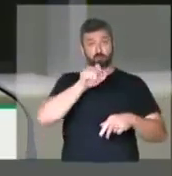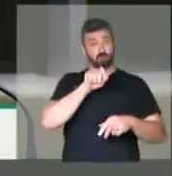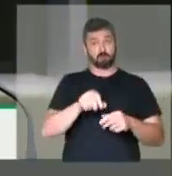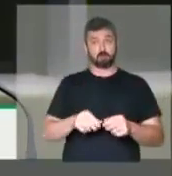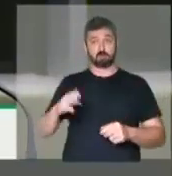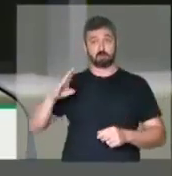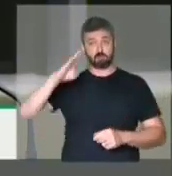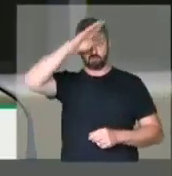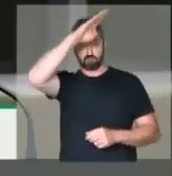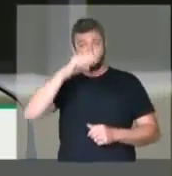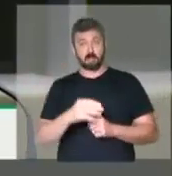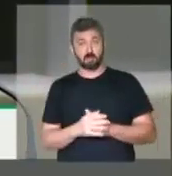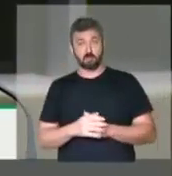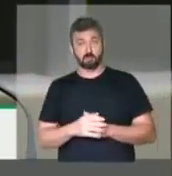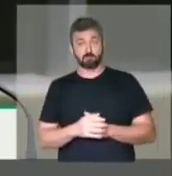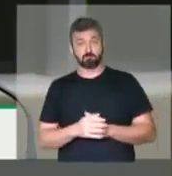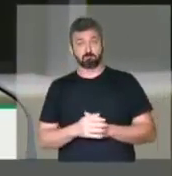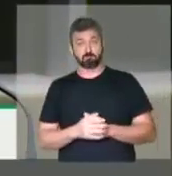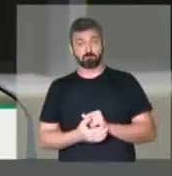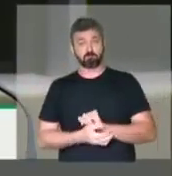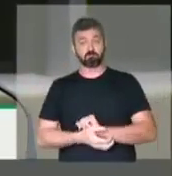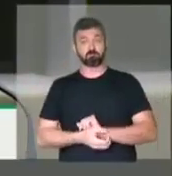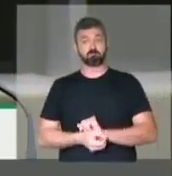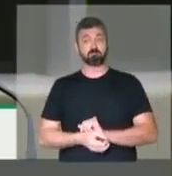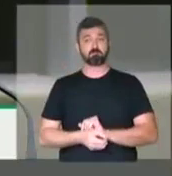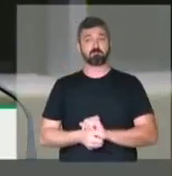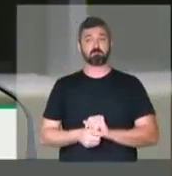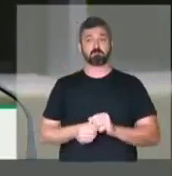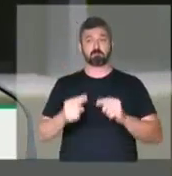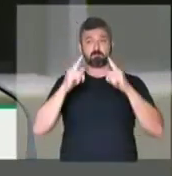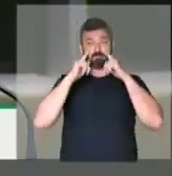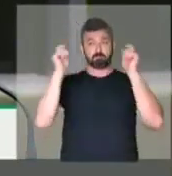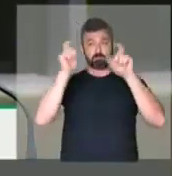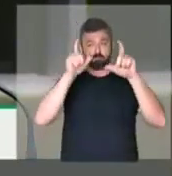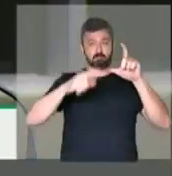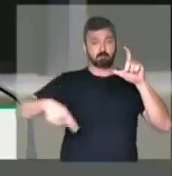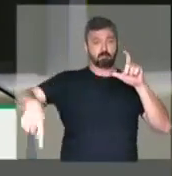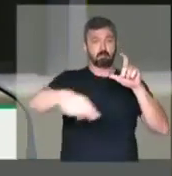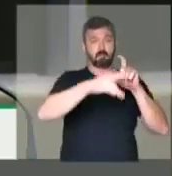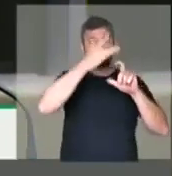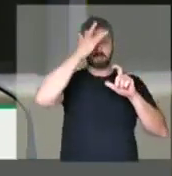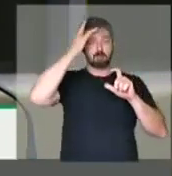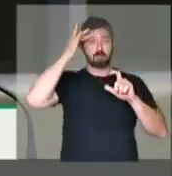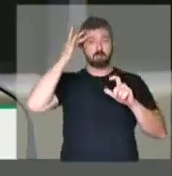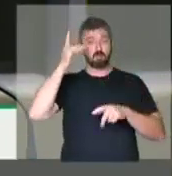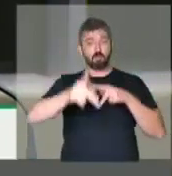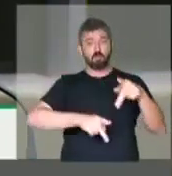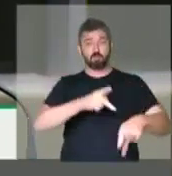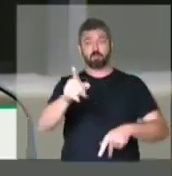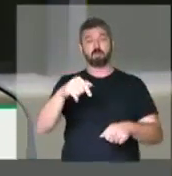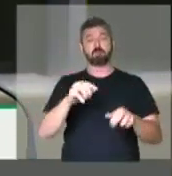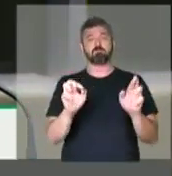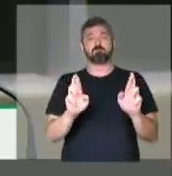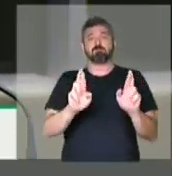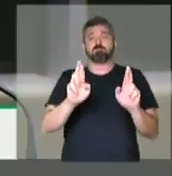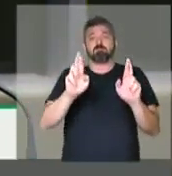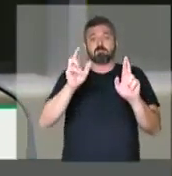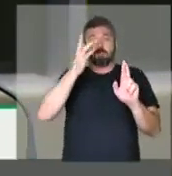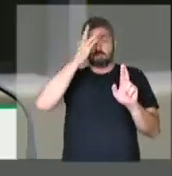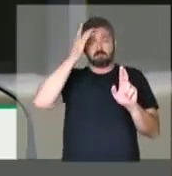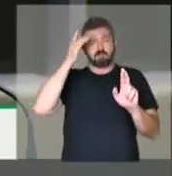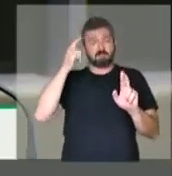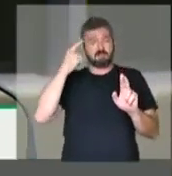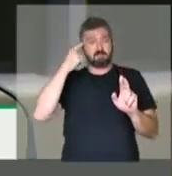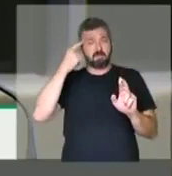popular, Jair Bolsonaro, ele despertou nessas pessoas a esperança. Nas pessoas